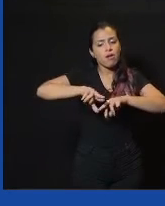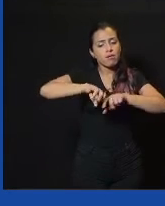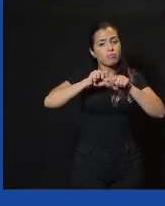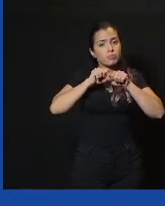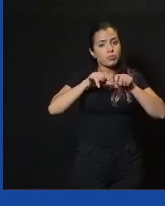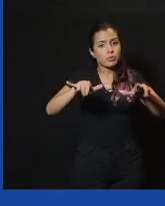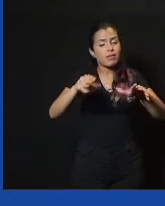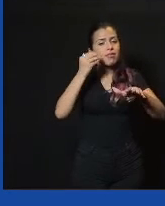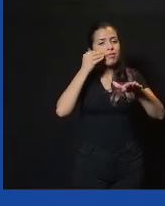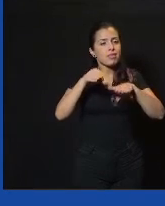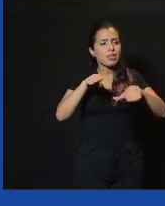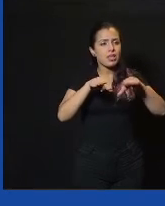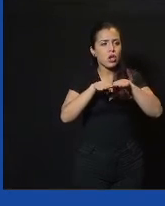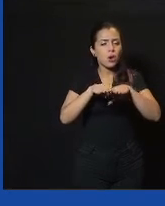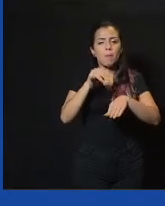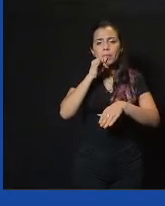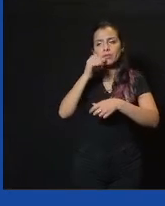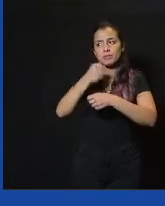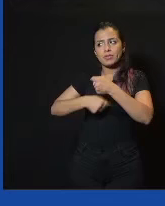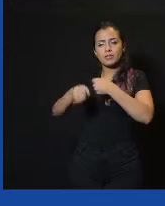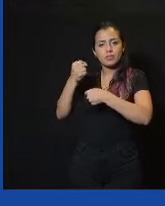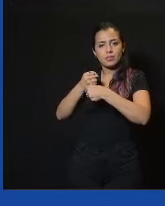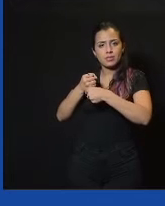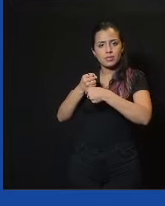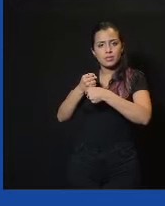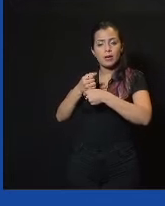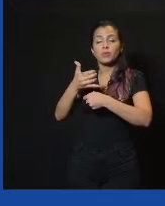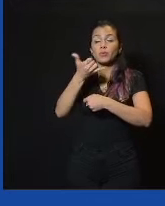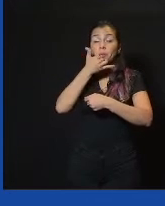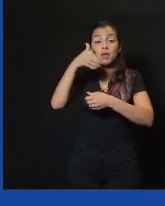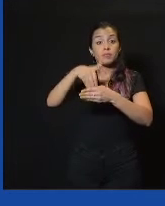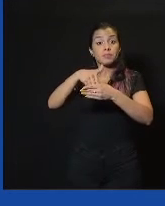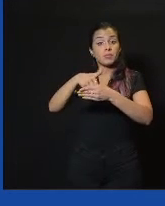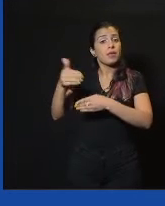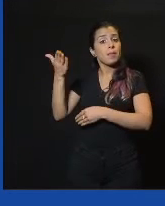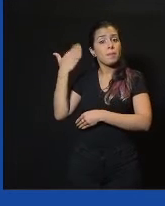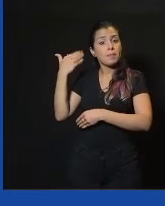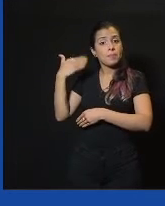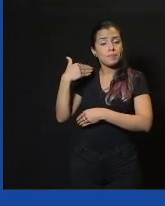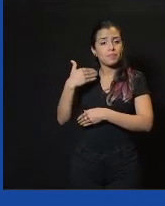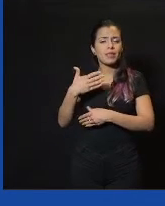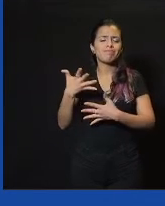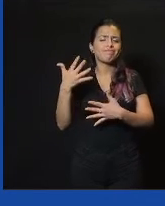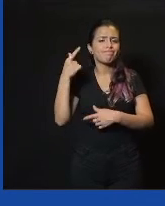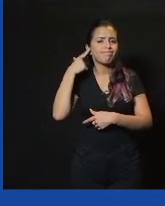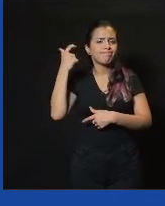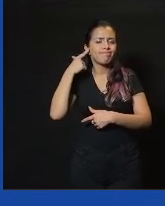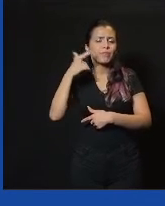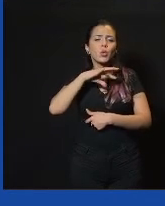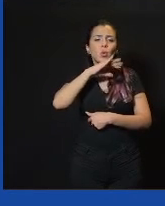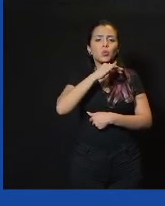que teve na eleição passada para gênero, que passa a partir agora, que um monte de branco que passou a se identificar como pardo